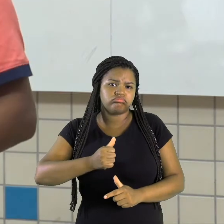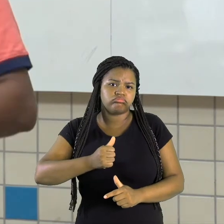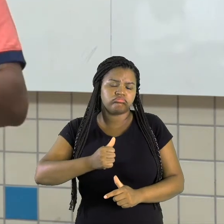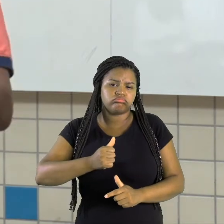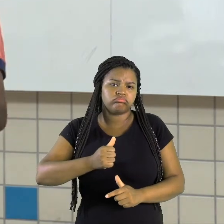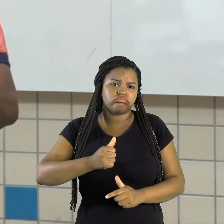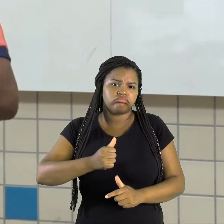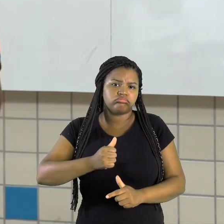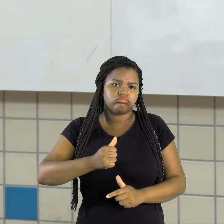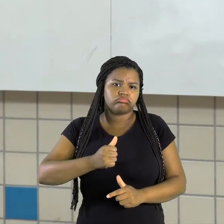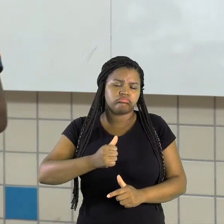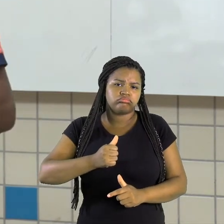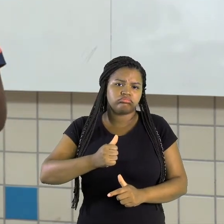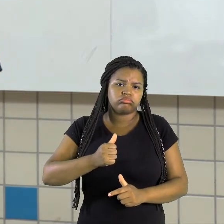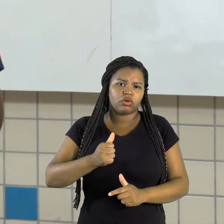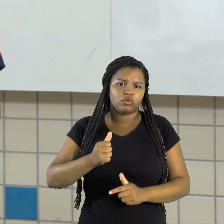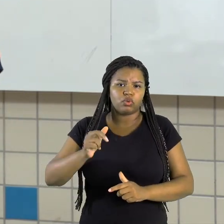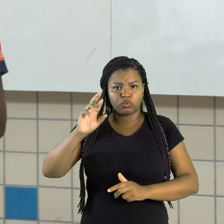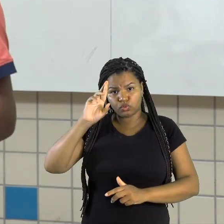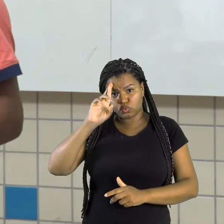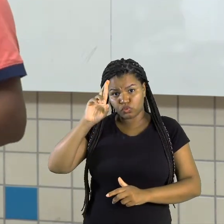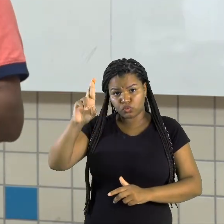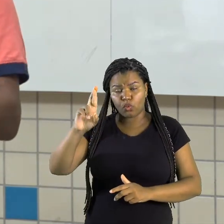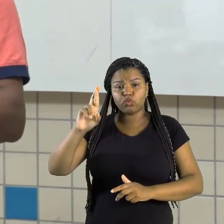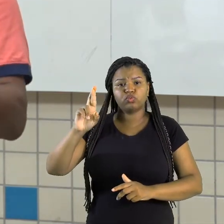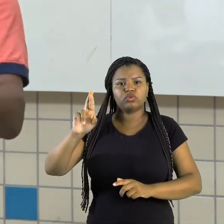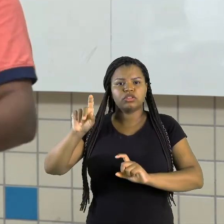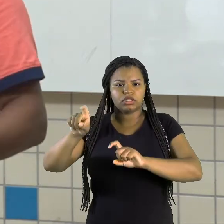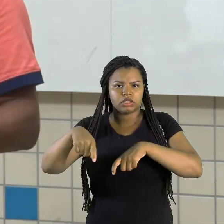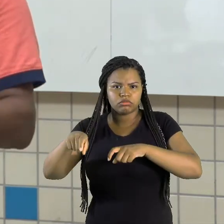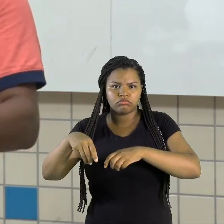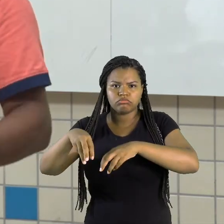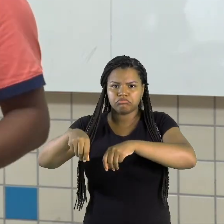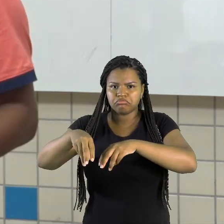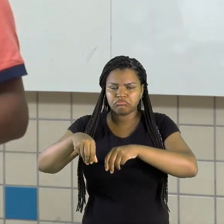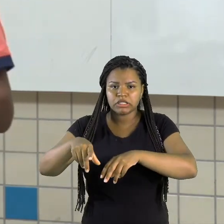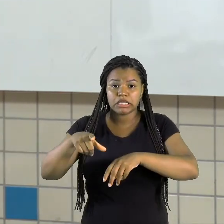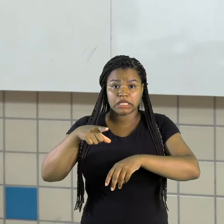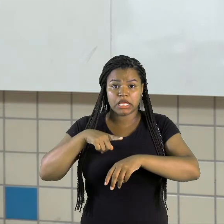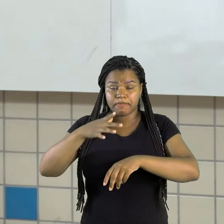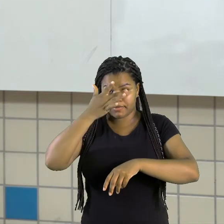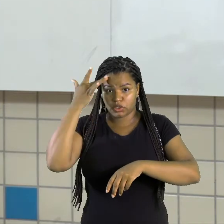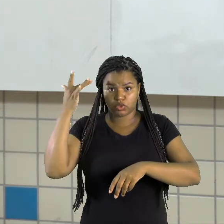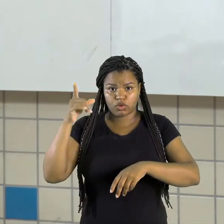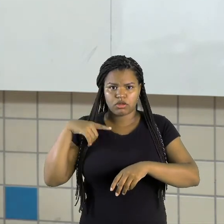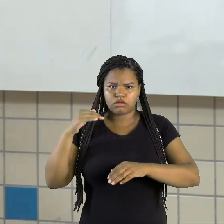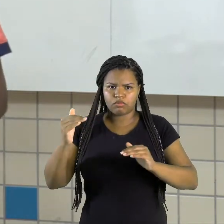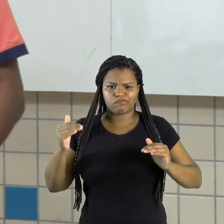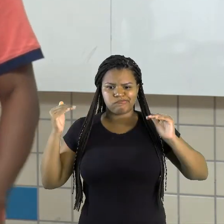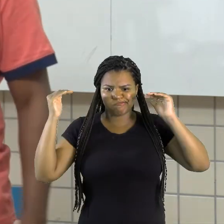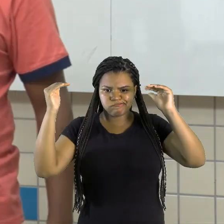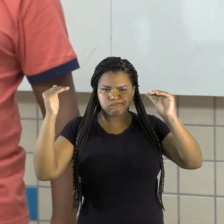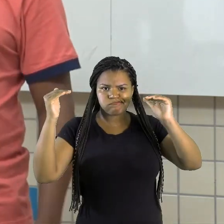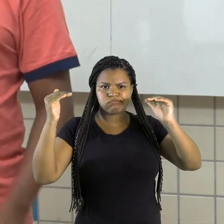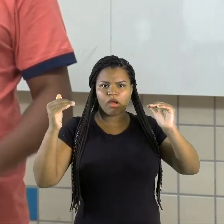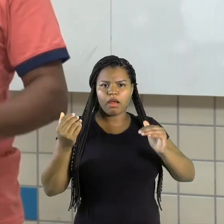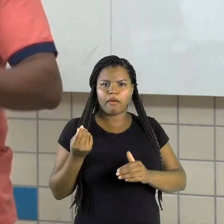mulheres dos senhores feudais, donos das terras, geralmente pessoas que possuíam autoridade e algum